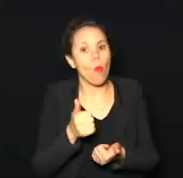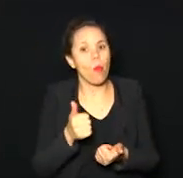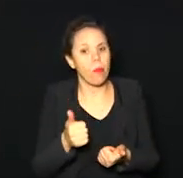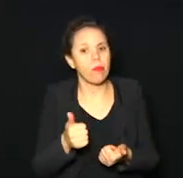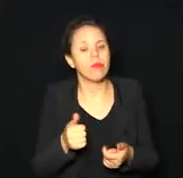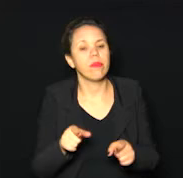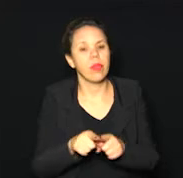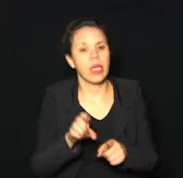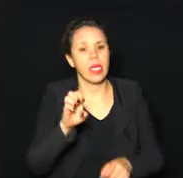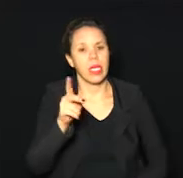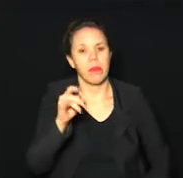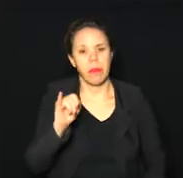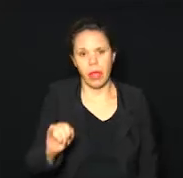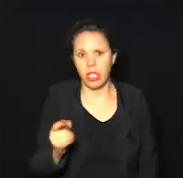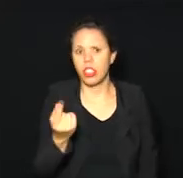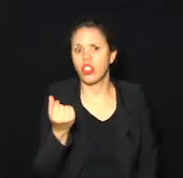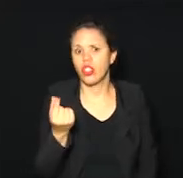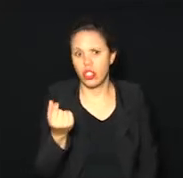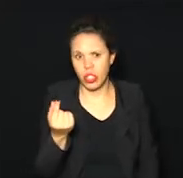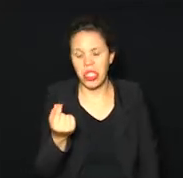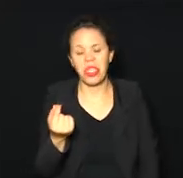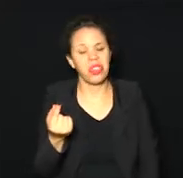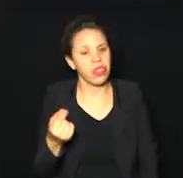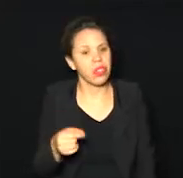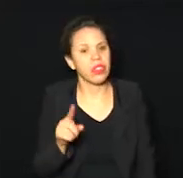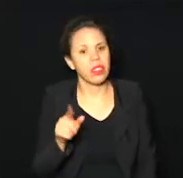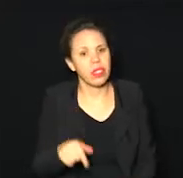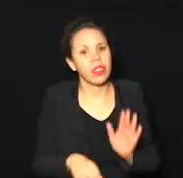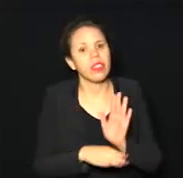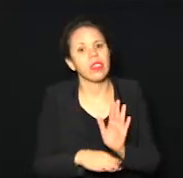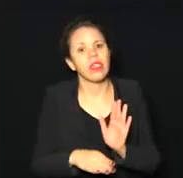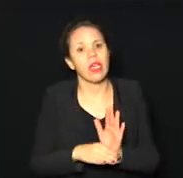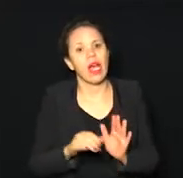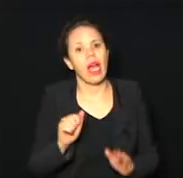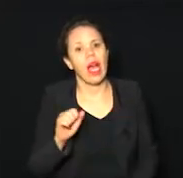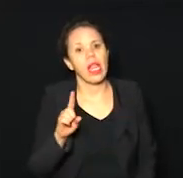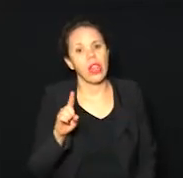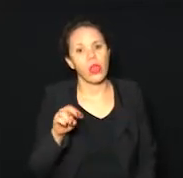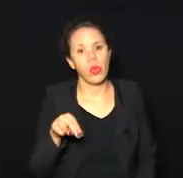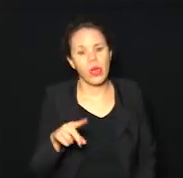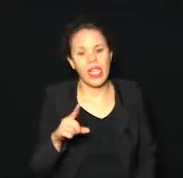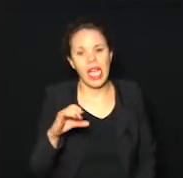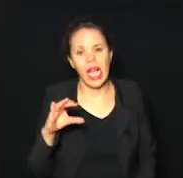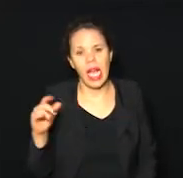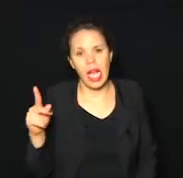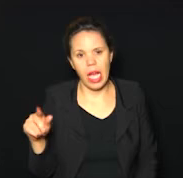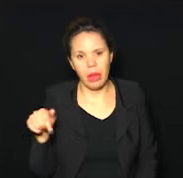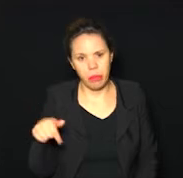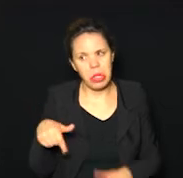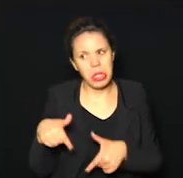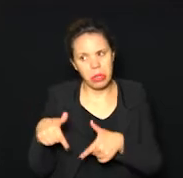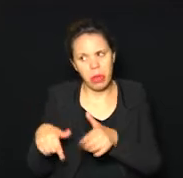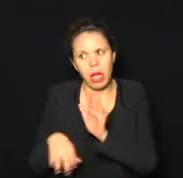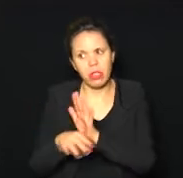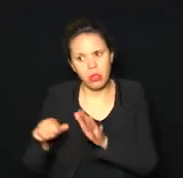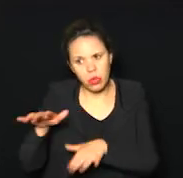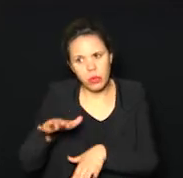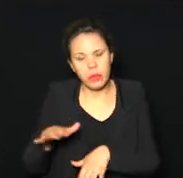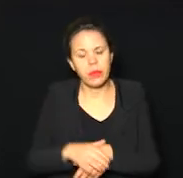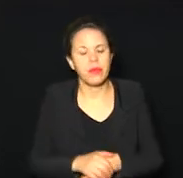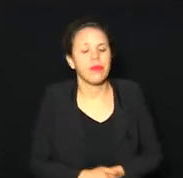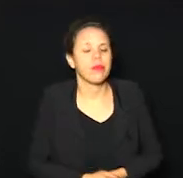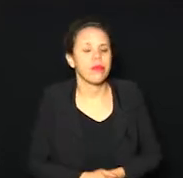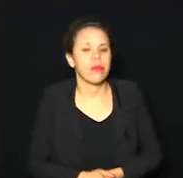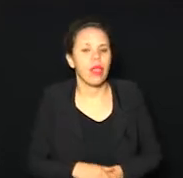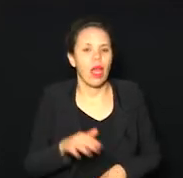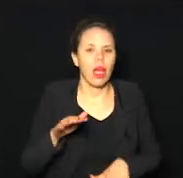tanto EPIs quanto dinheiro mesmo, e nisso a do Unicamp também esteve do lado do trabalhador, mas